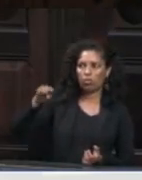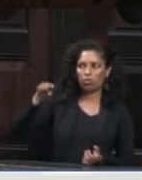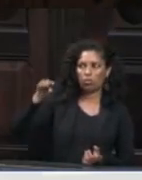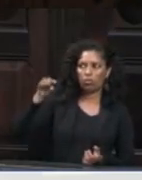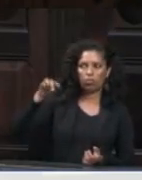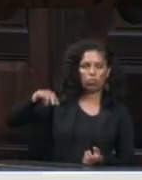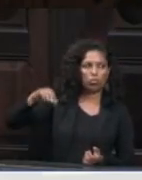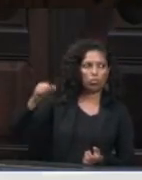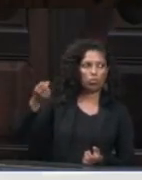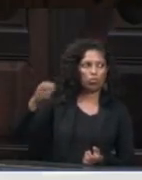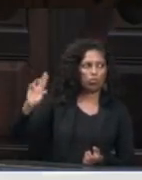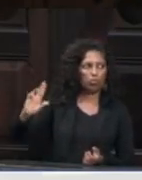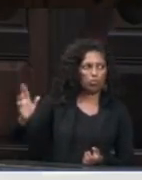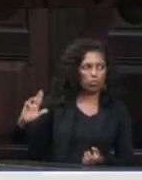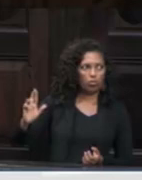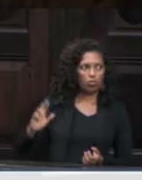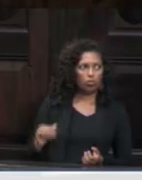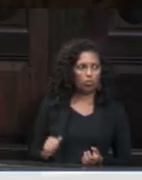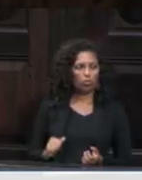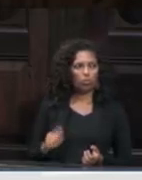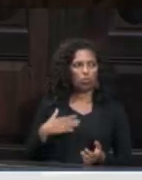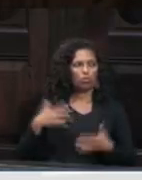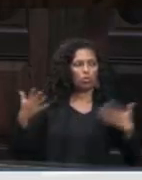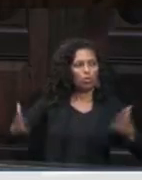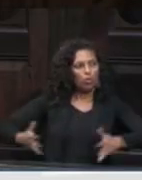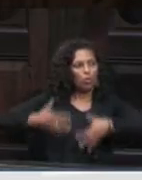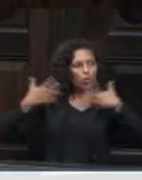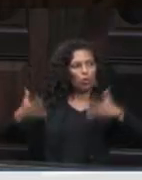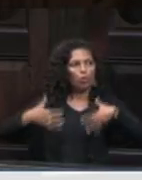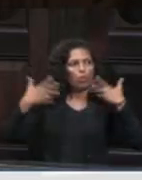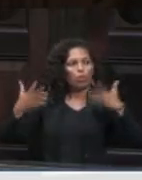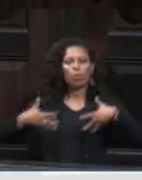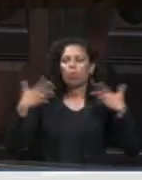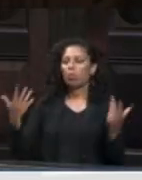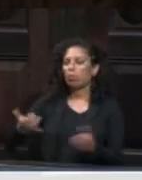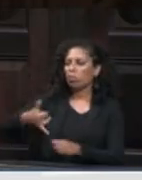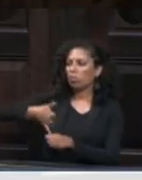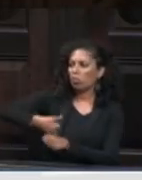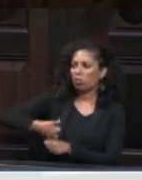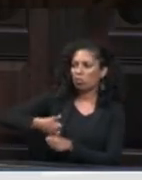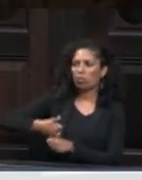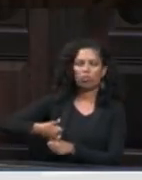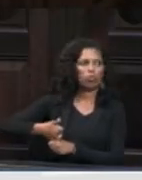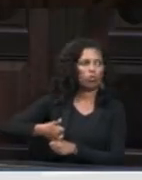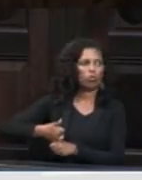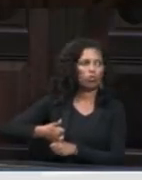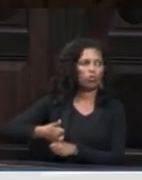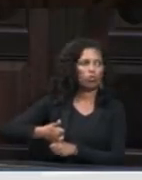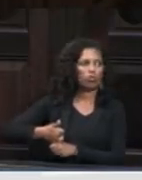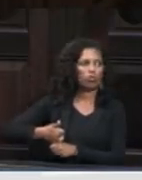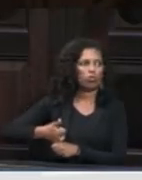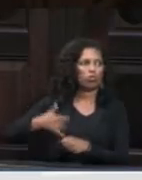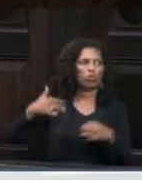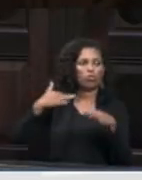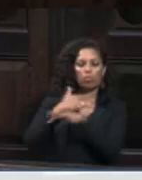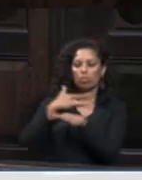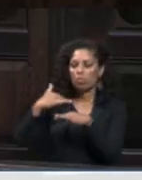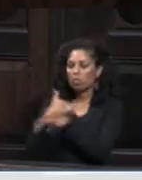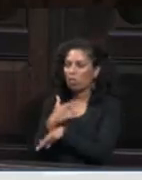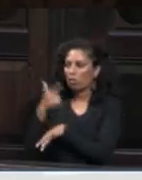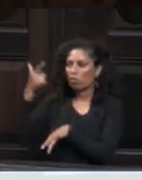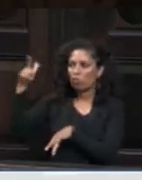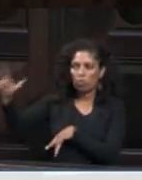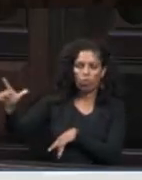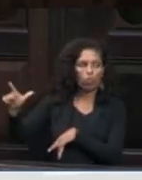Uma verdadeira farra, uma euforia com royalties de petróleo que já afundou cidades conhecidas e vizinhas.